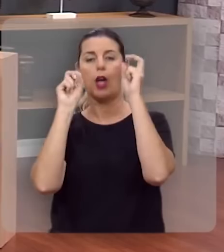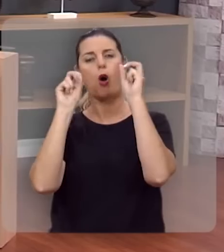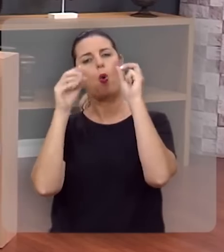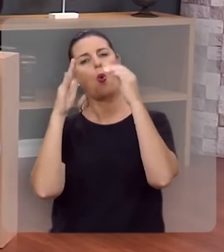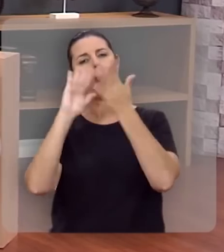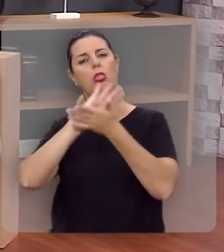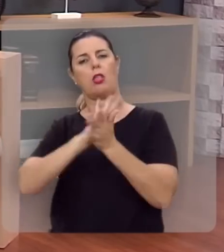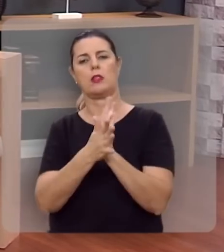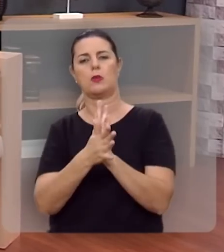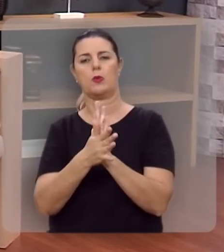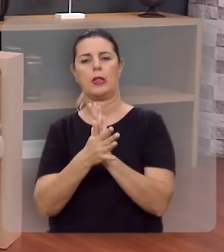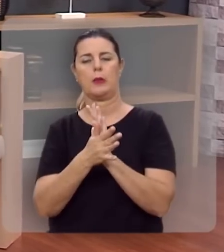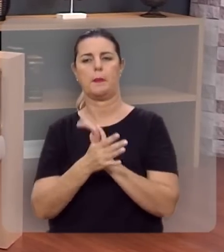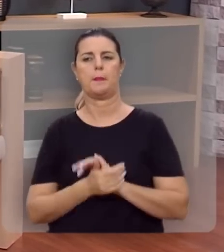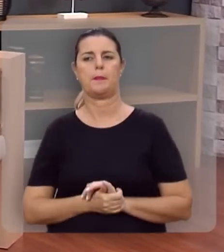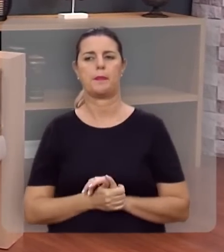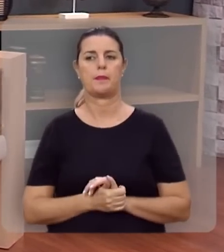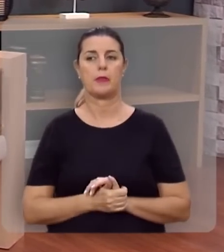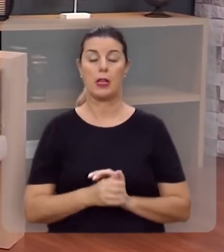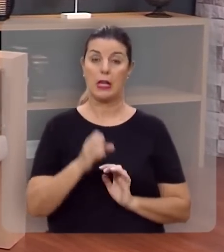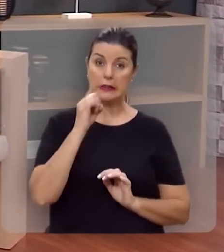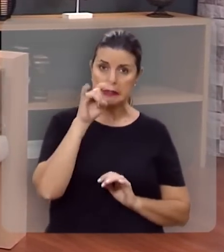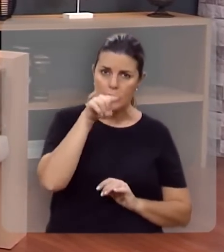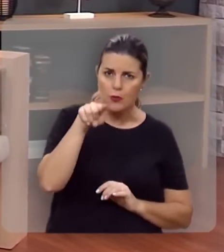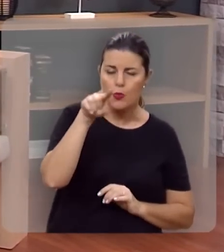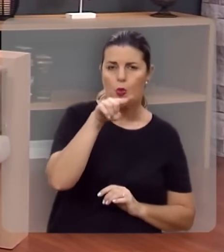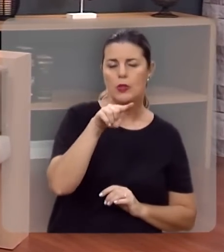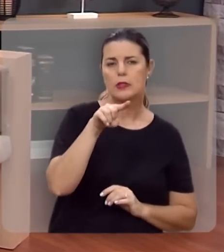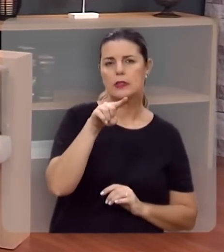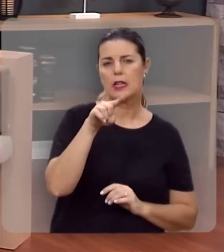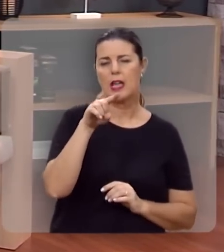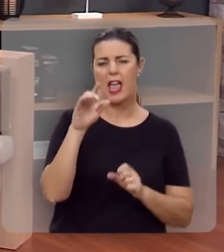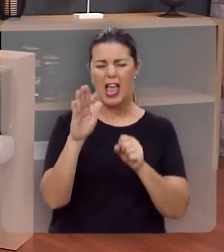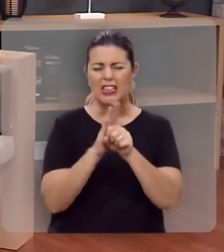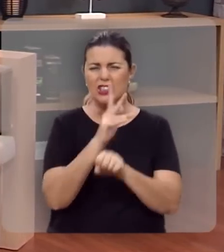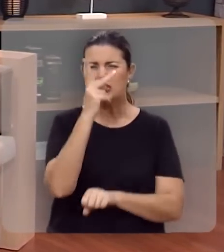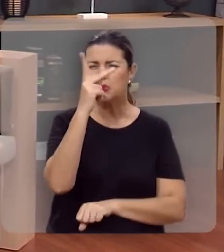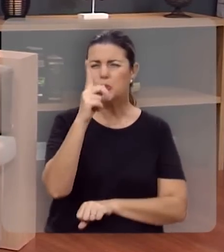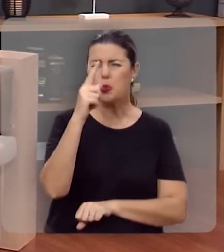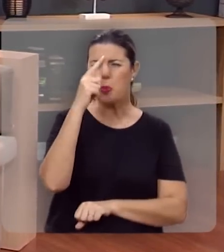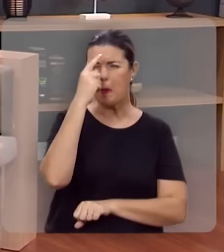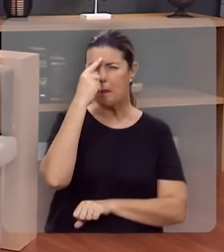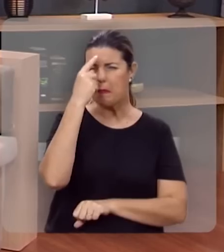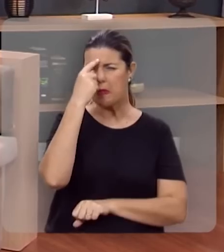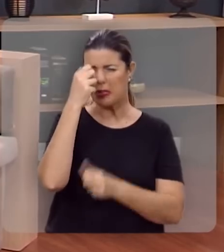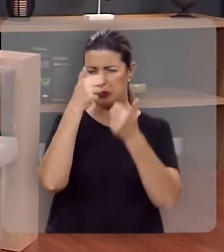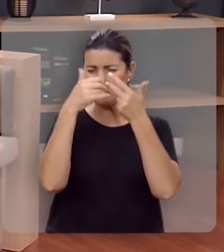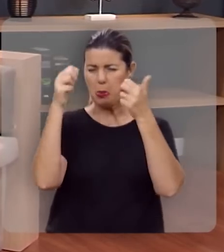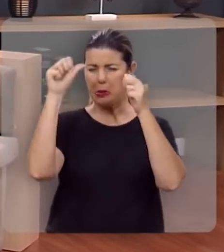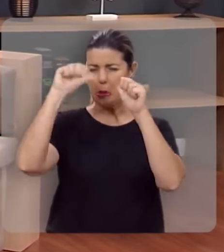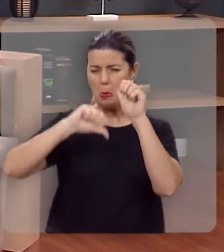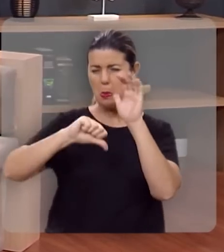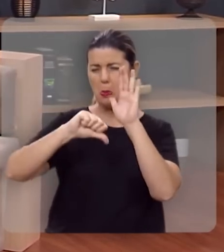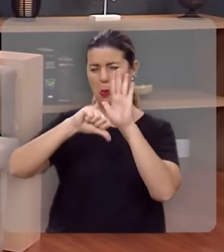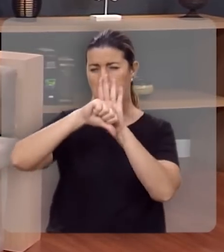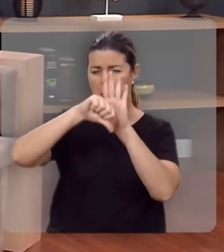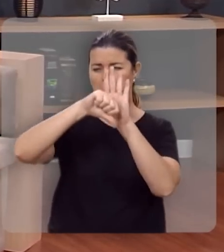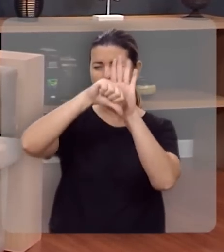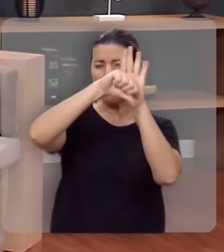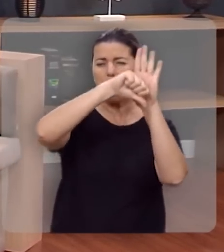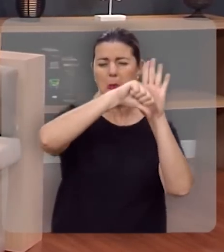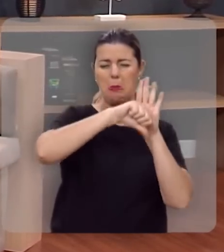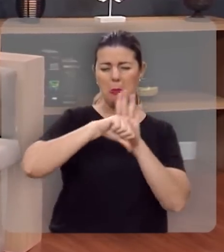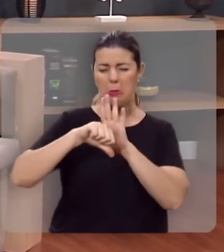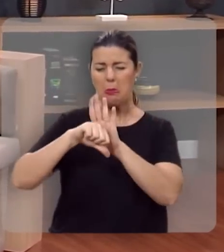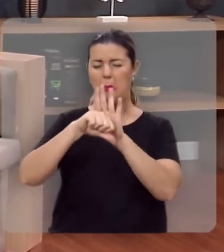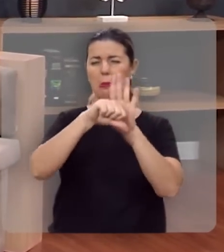ou derrotado. Se você entulhar a sua mente de coisas ruins, de coisas negativas, de